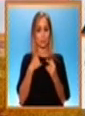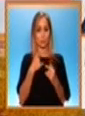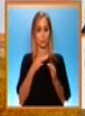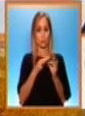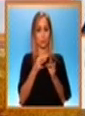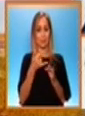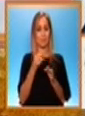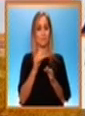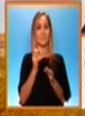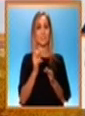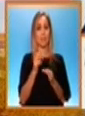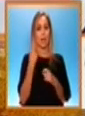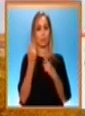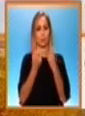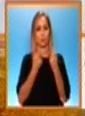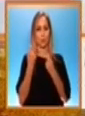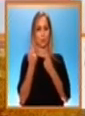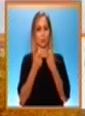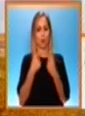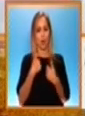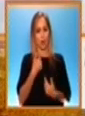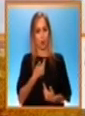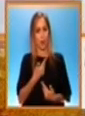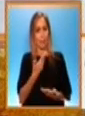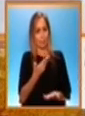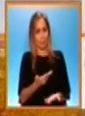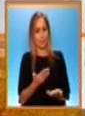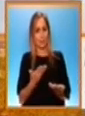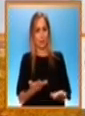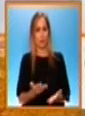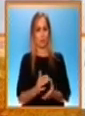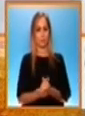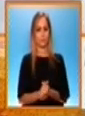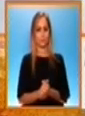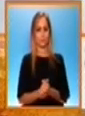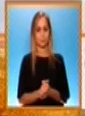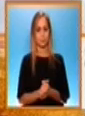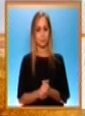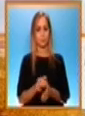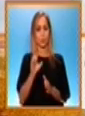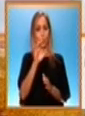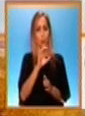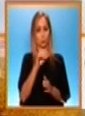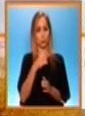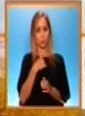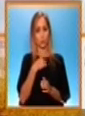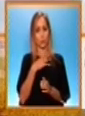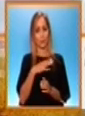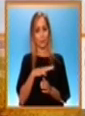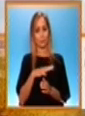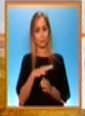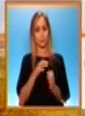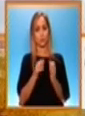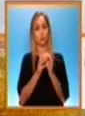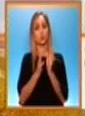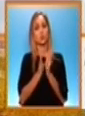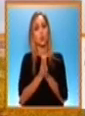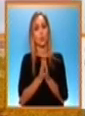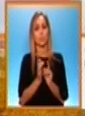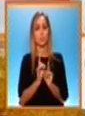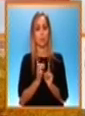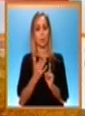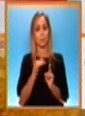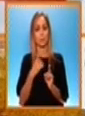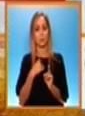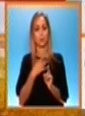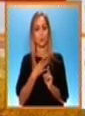20 anos à procura de um. E agora tenho-o. Tenho as condições todas que quereria ter. Não tenho todas, porque